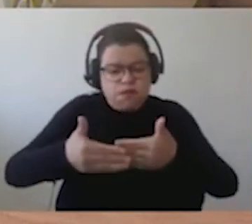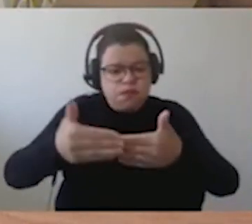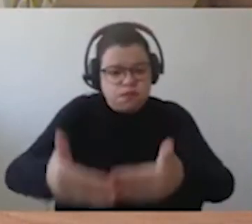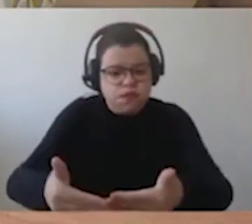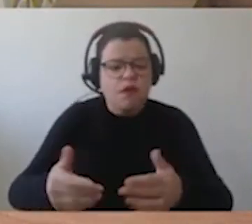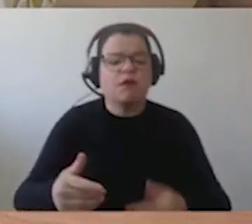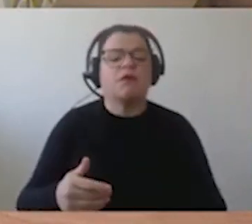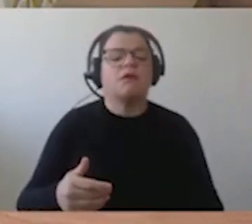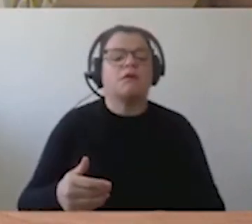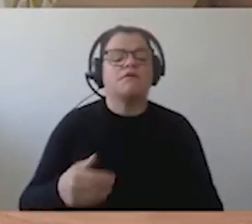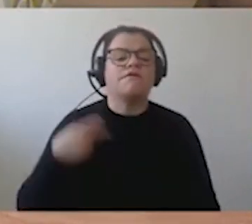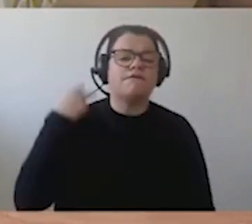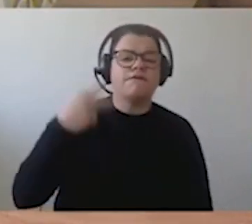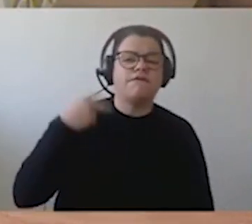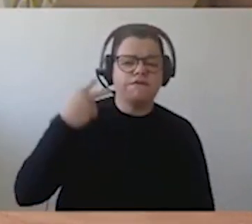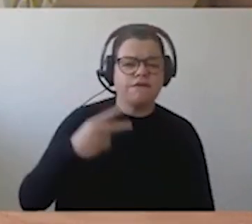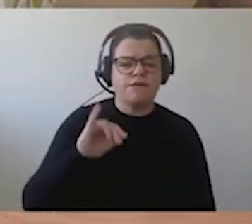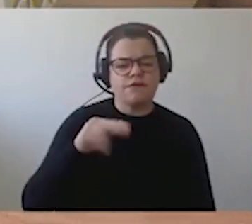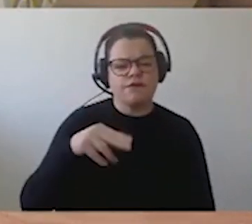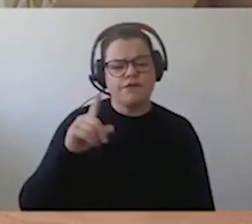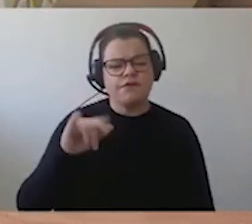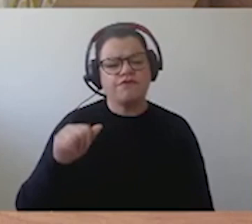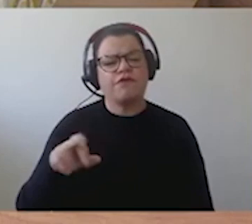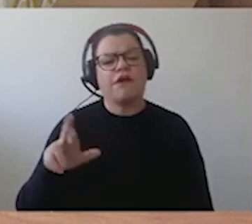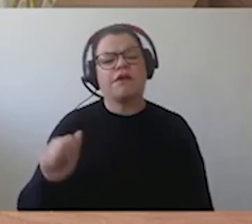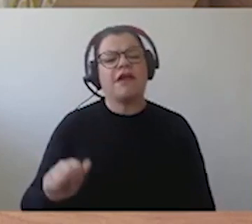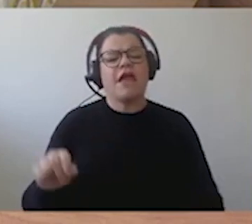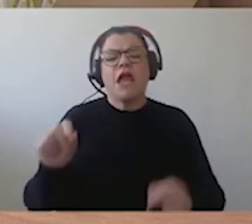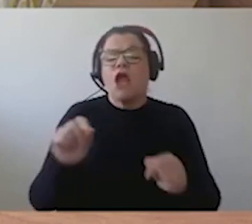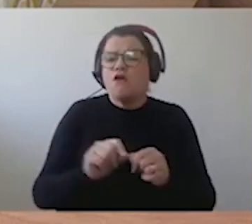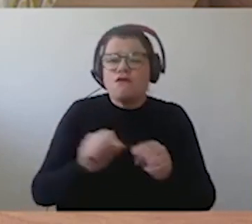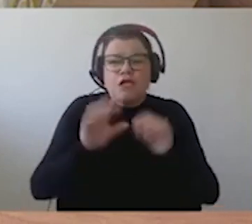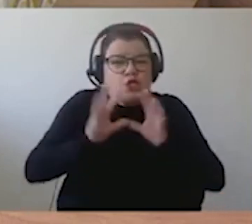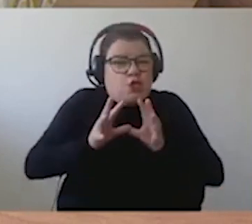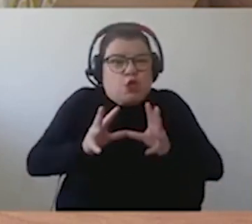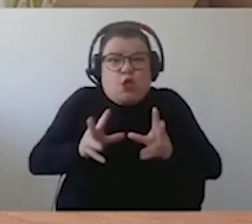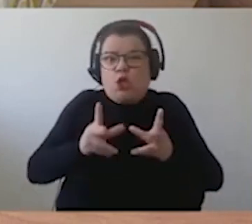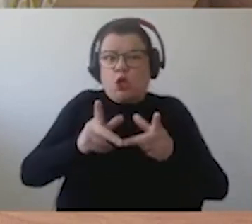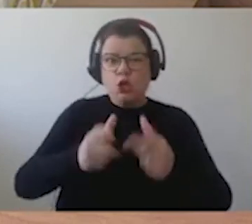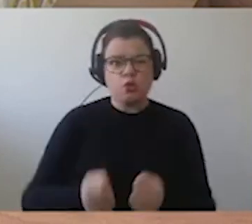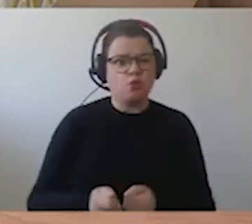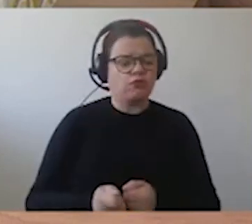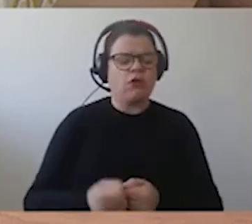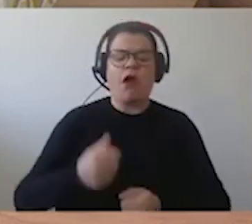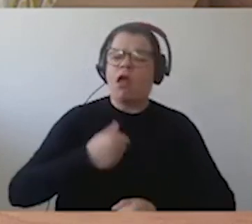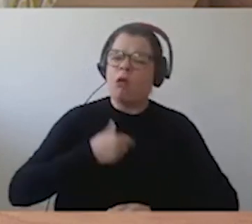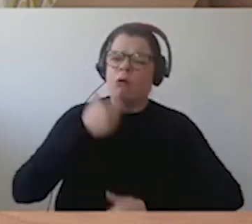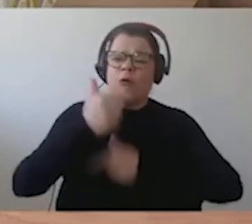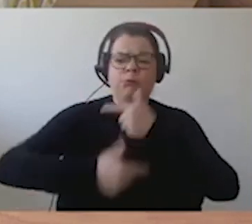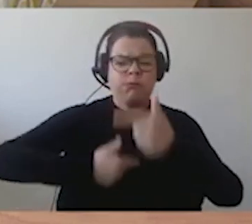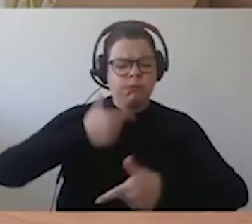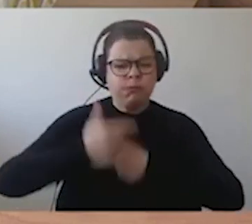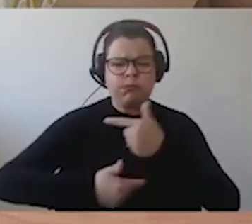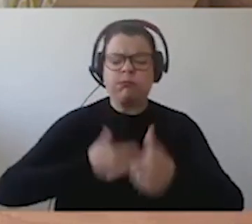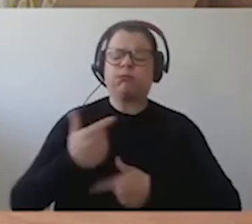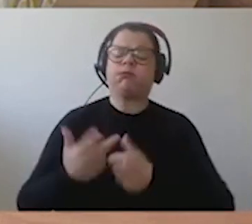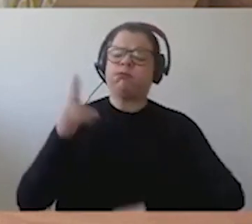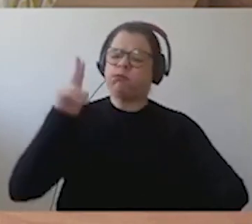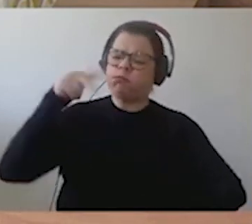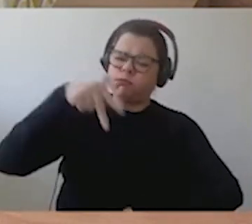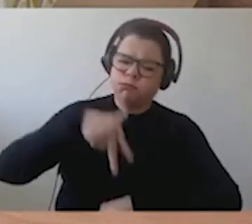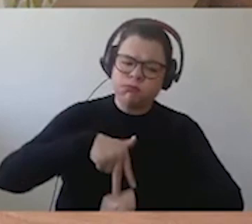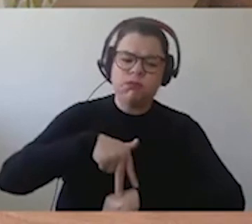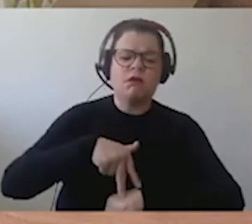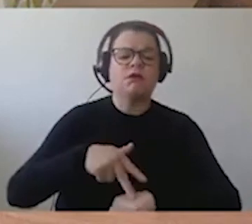indiana Barbosa fiz tudo que estava ao meu alcance aqui para posicionar esta casa esta Câmara juntamente com todos os vereadores